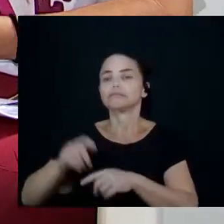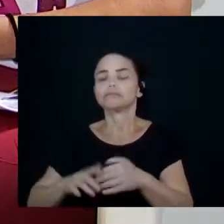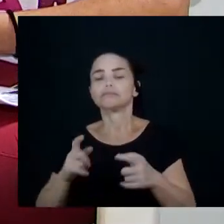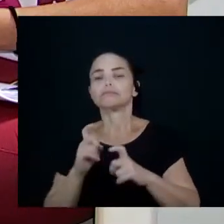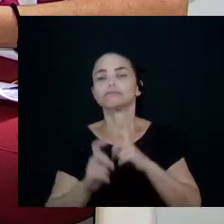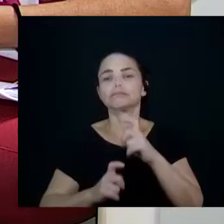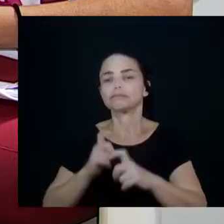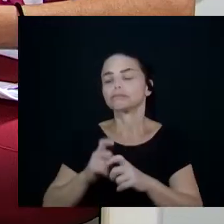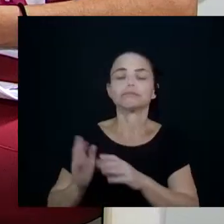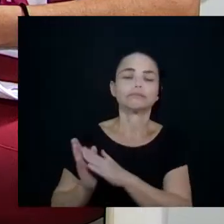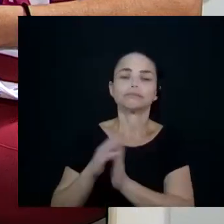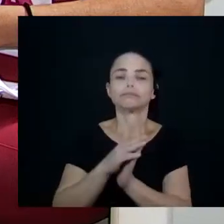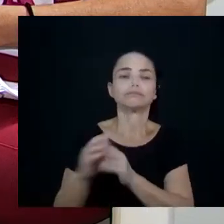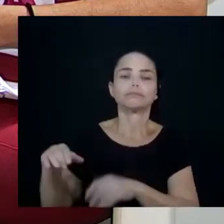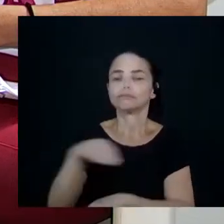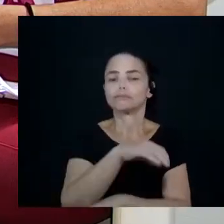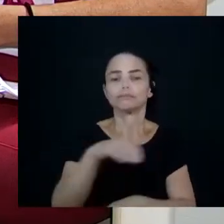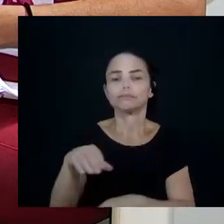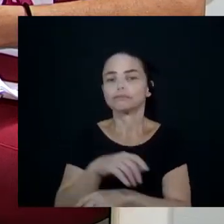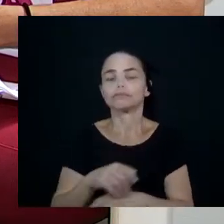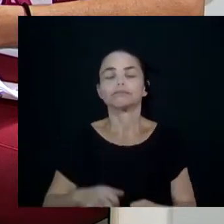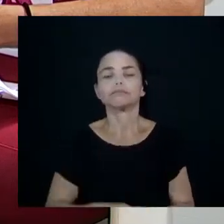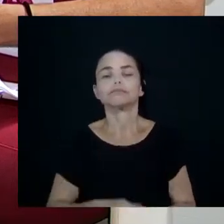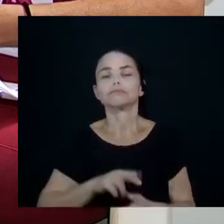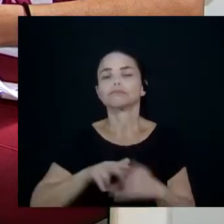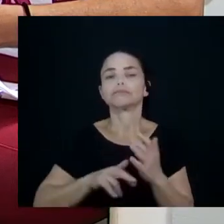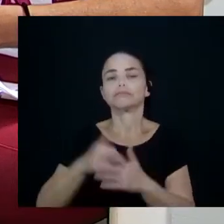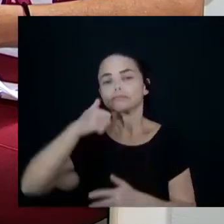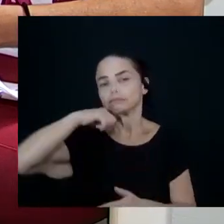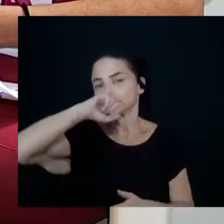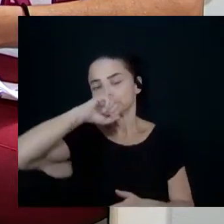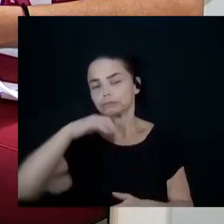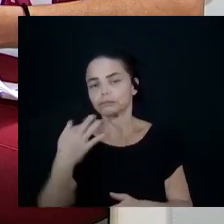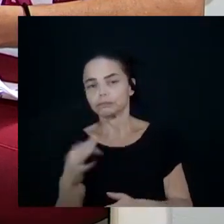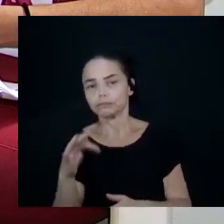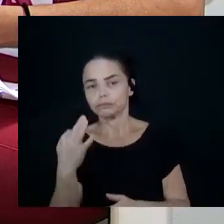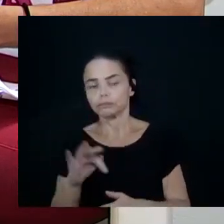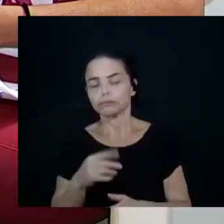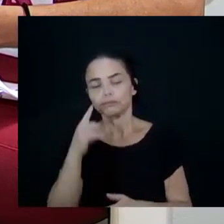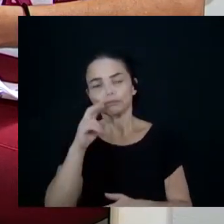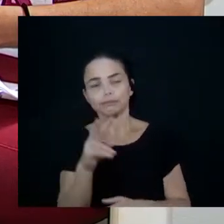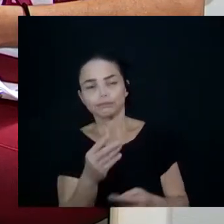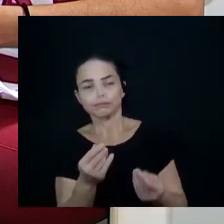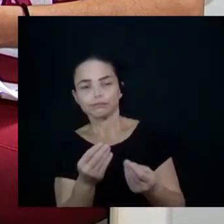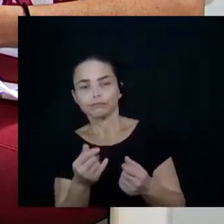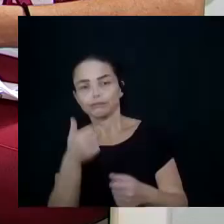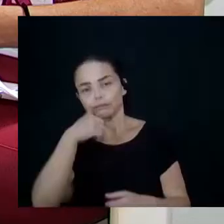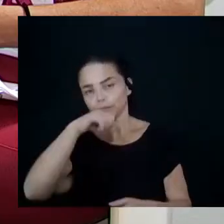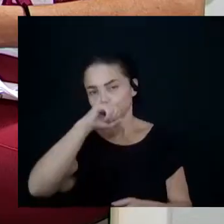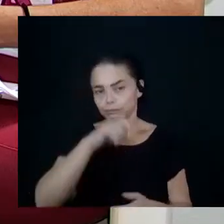outros segmentos também. A partir dessa dor e desse olhar de mãe, além do olhar